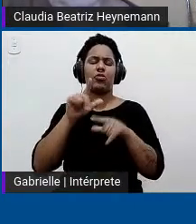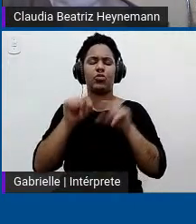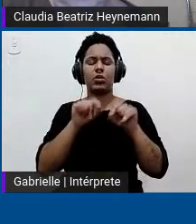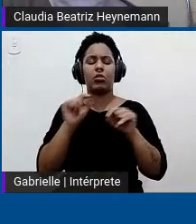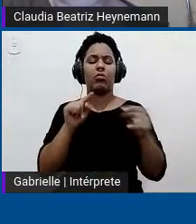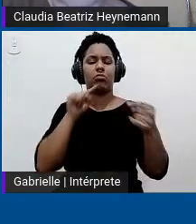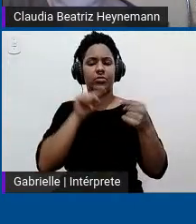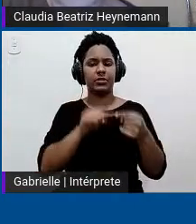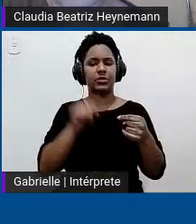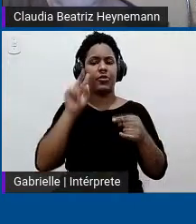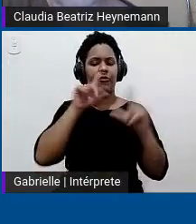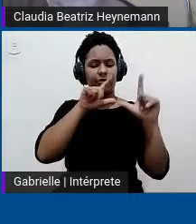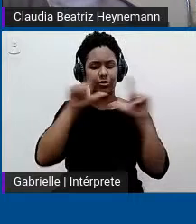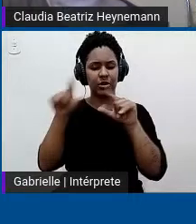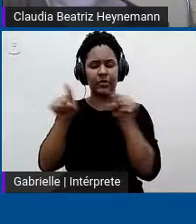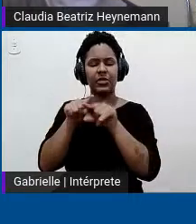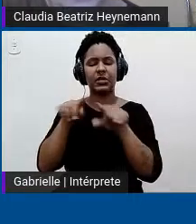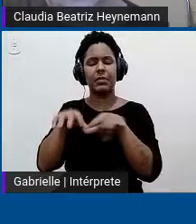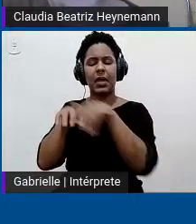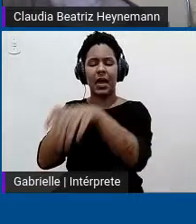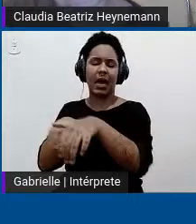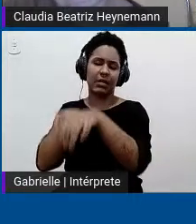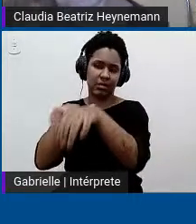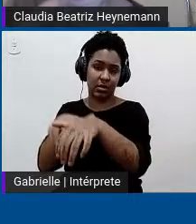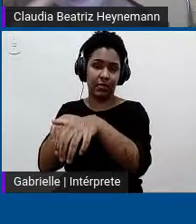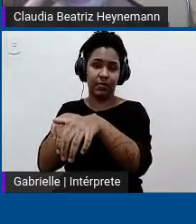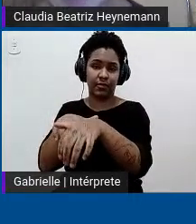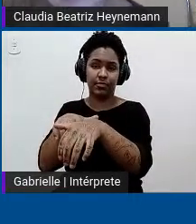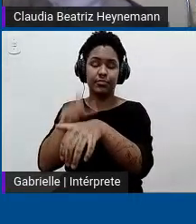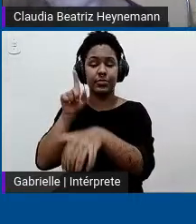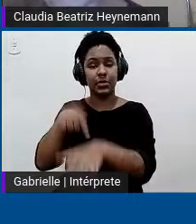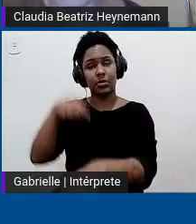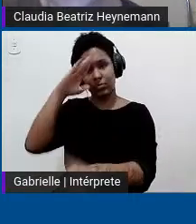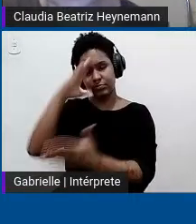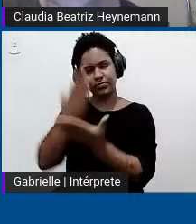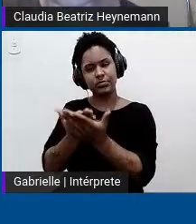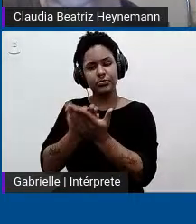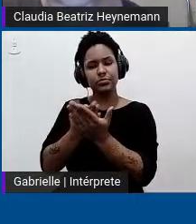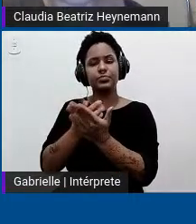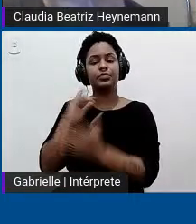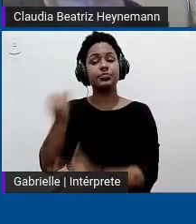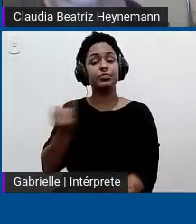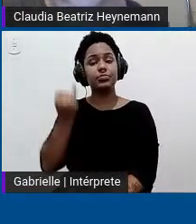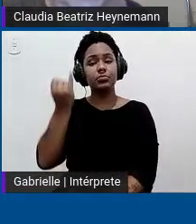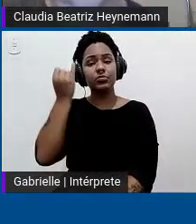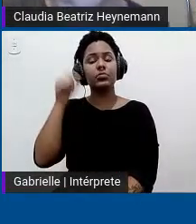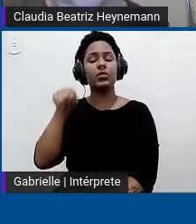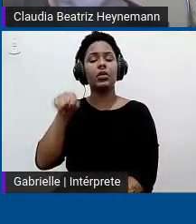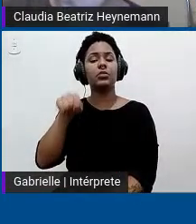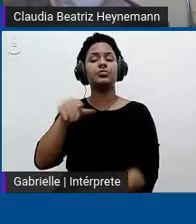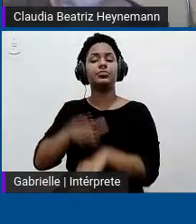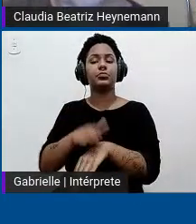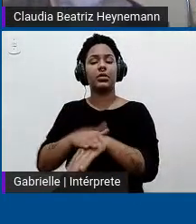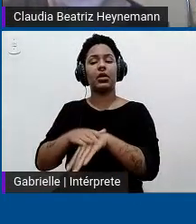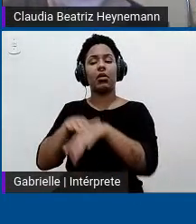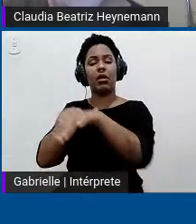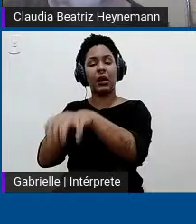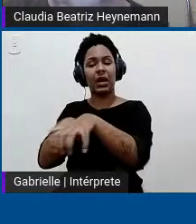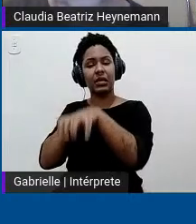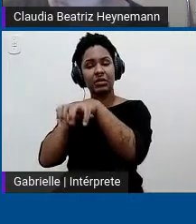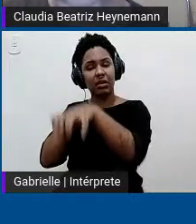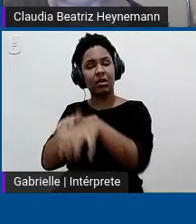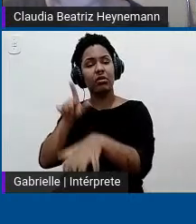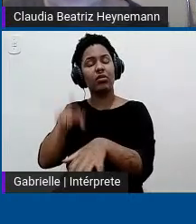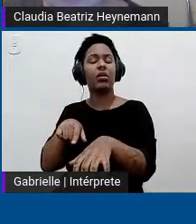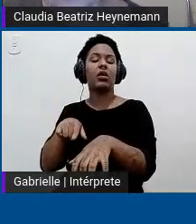E eu acho que isso é um aspecto importante, pensando também que esses cadernos estão nos arquivos